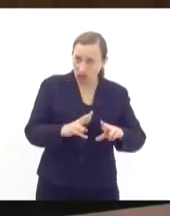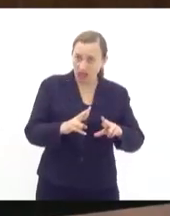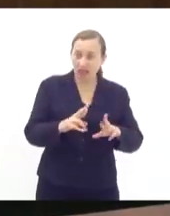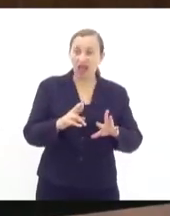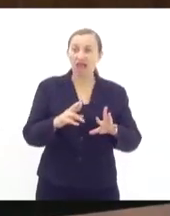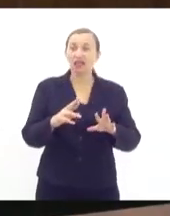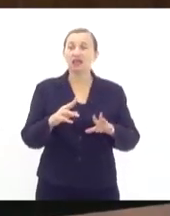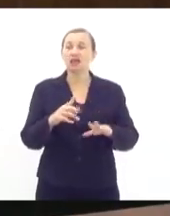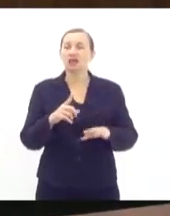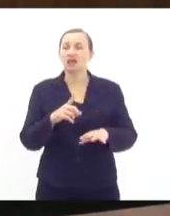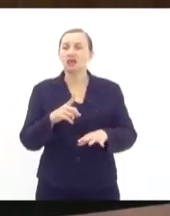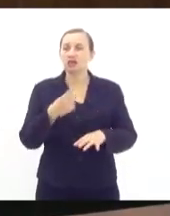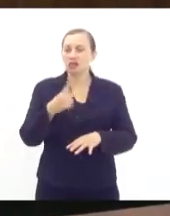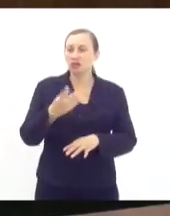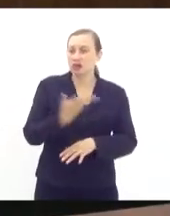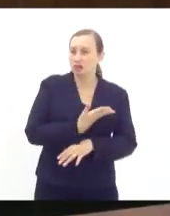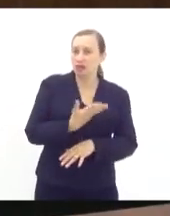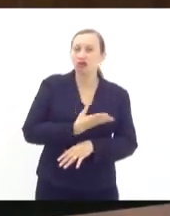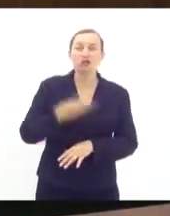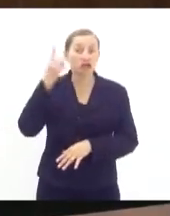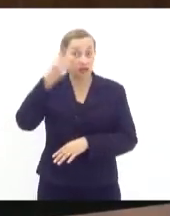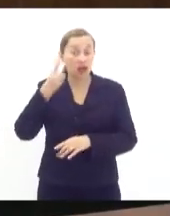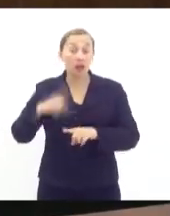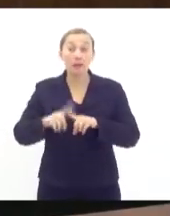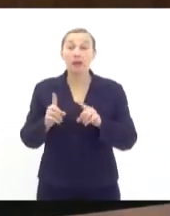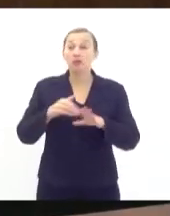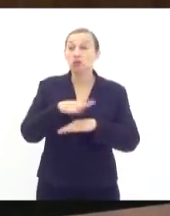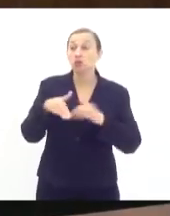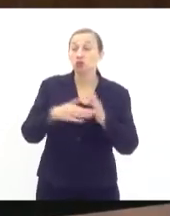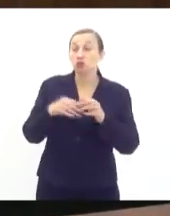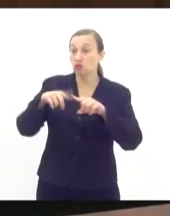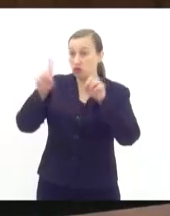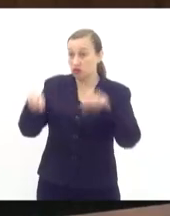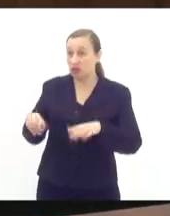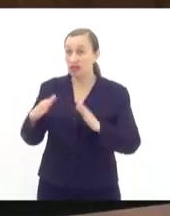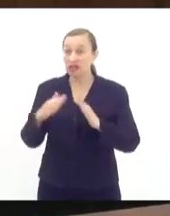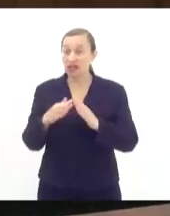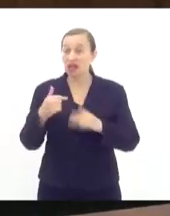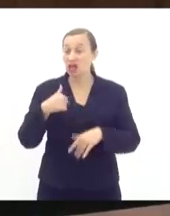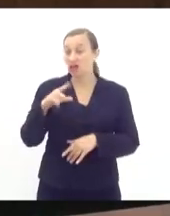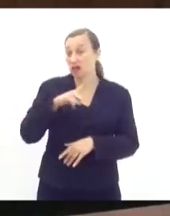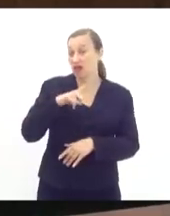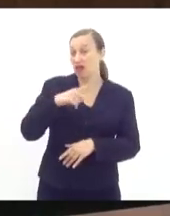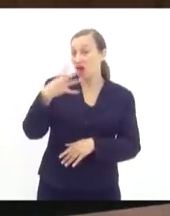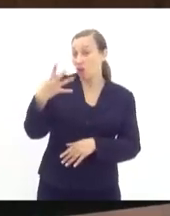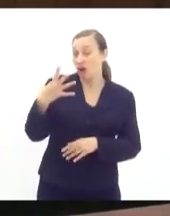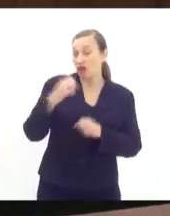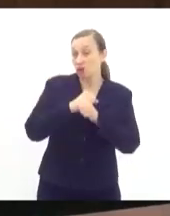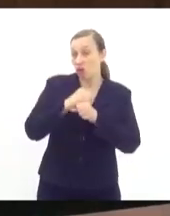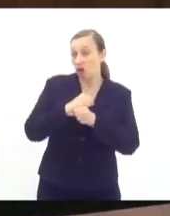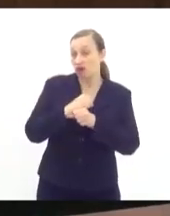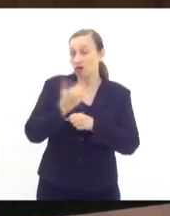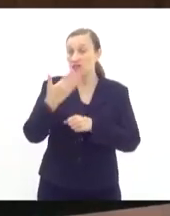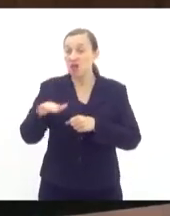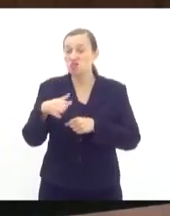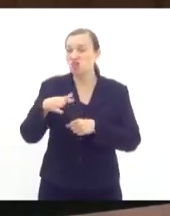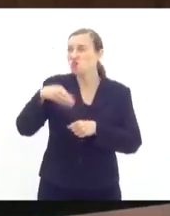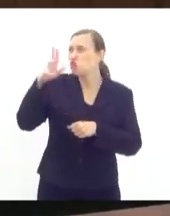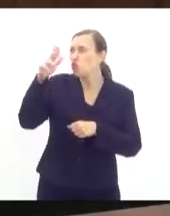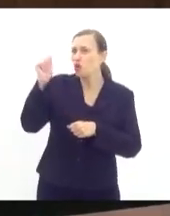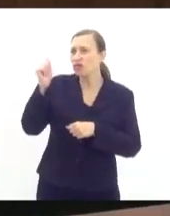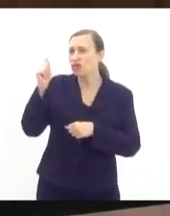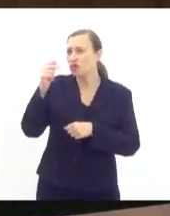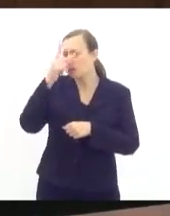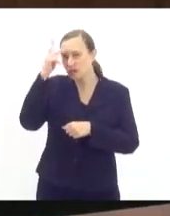pelos seus colegas deputados mas por todos os funcionários dessa casa aliás eu tô aqui há quatro anos e meio e nunca vi uma pessoa falar